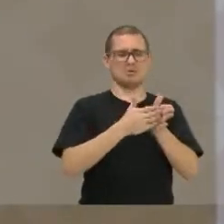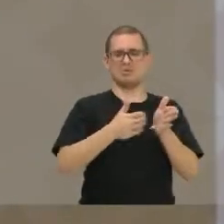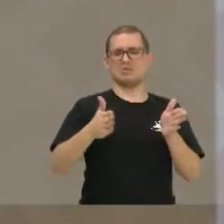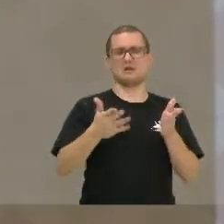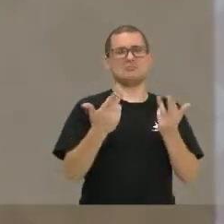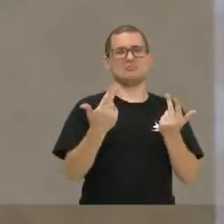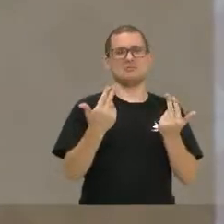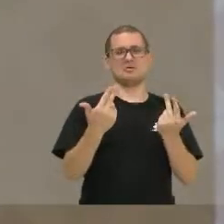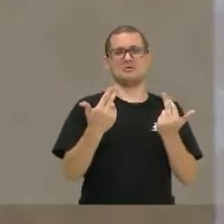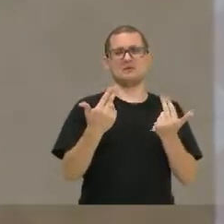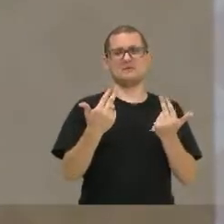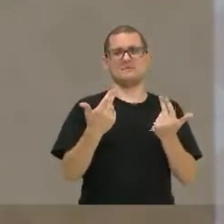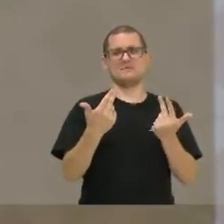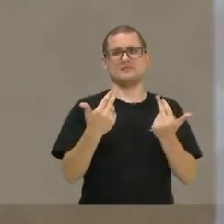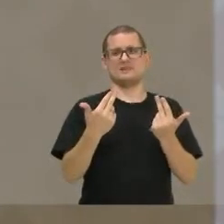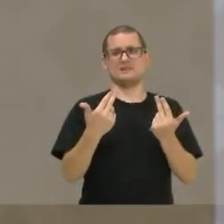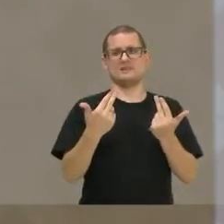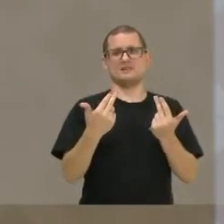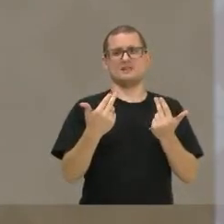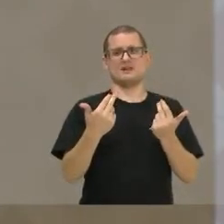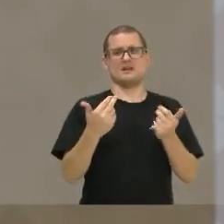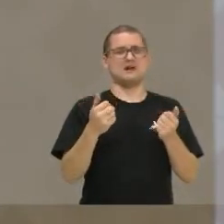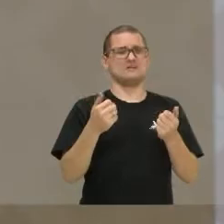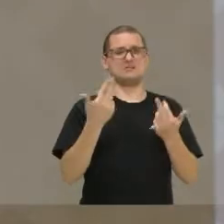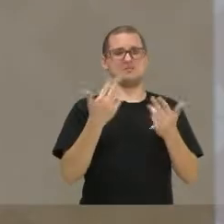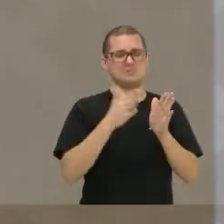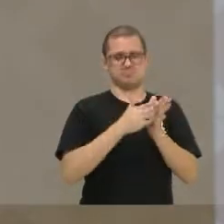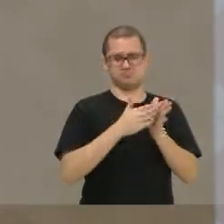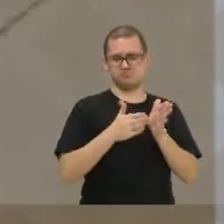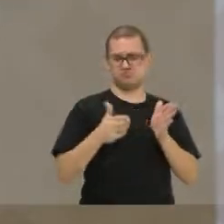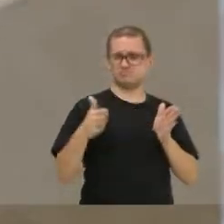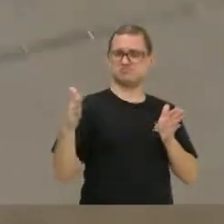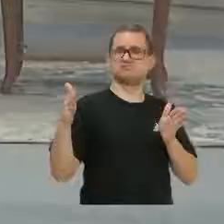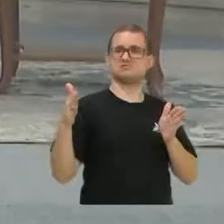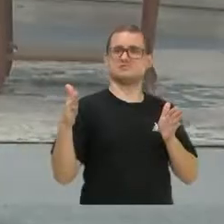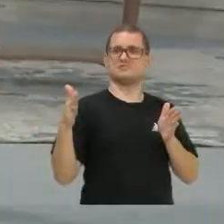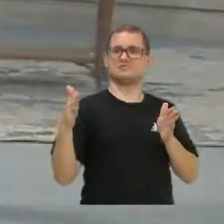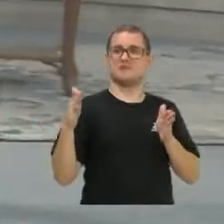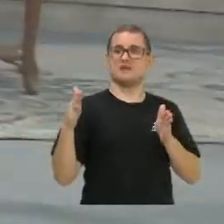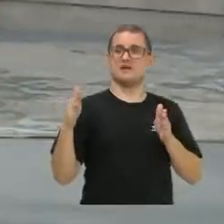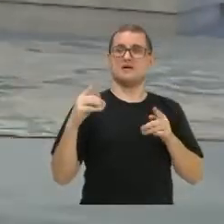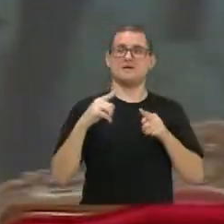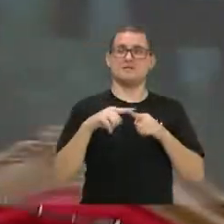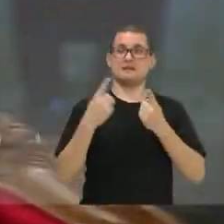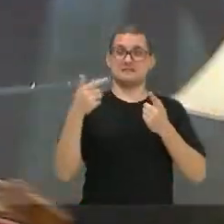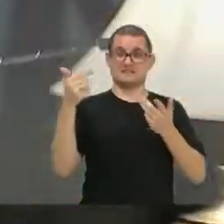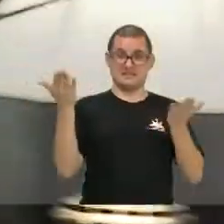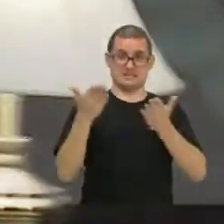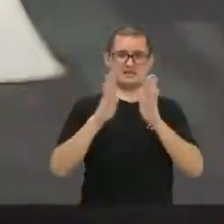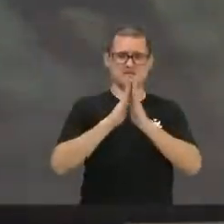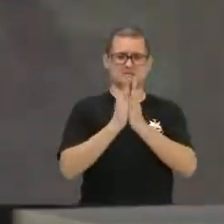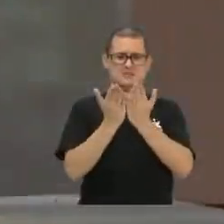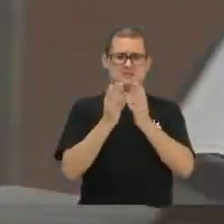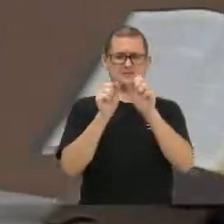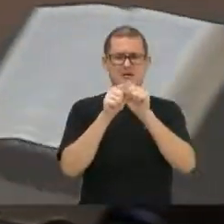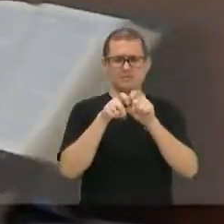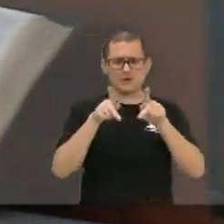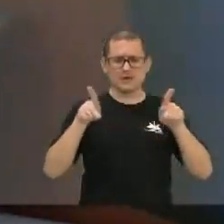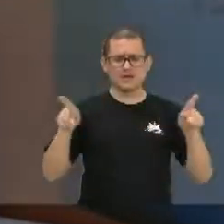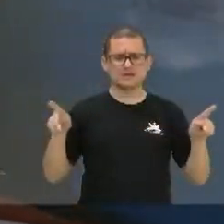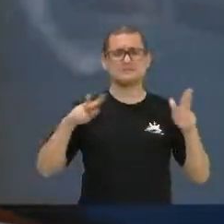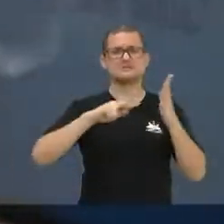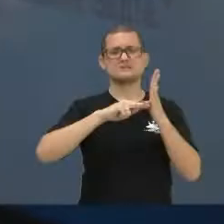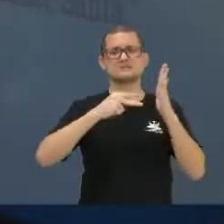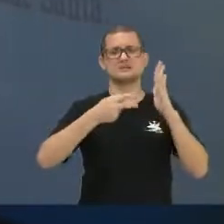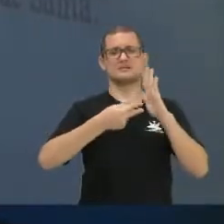a mesma datação a mesma cronologia e aqui noiva no apocalipse quer dizer